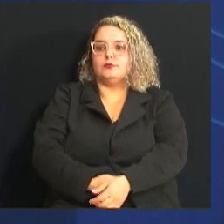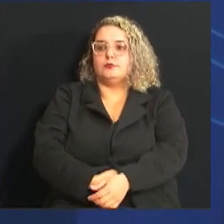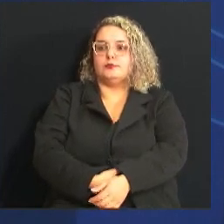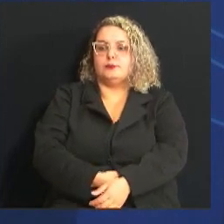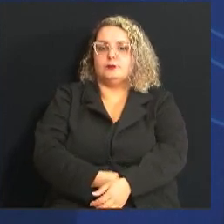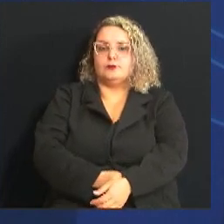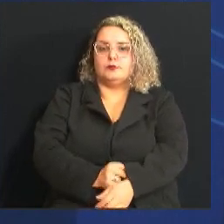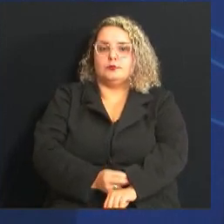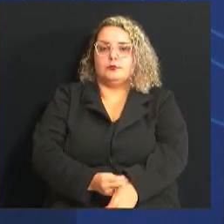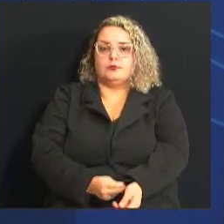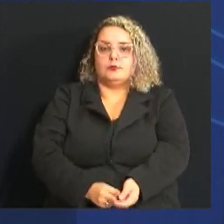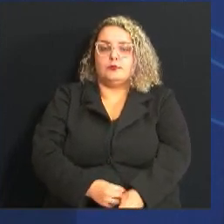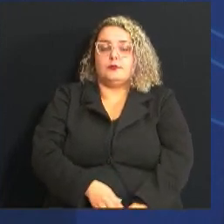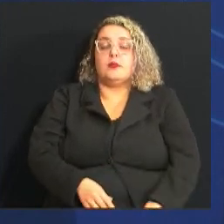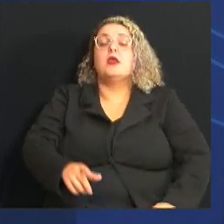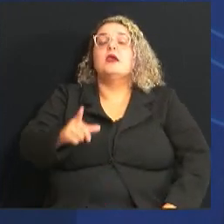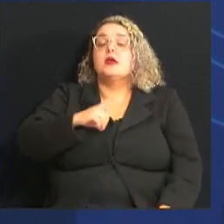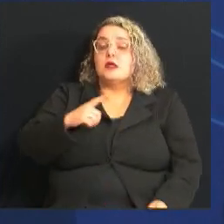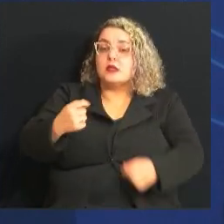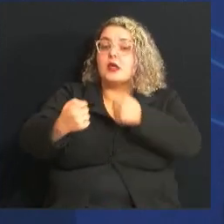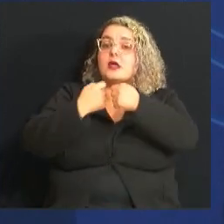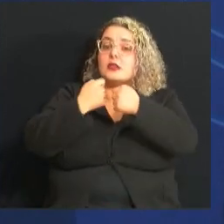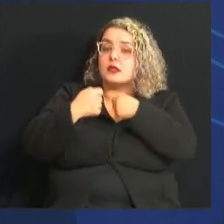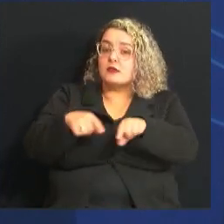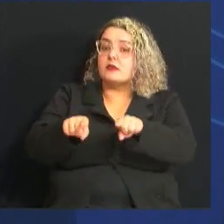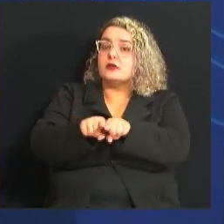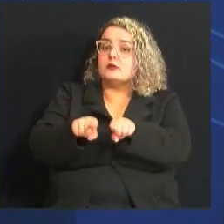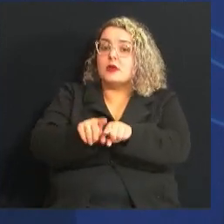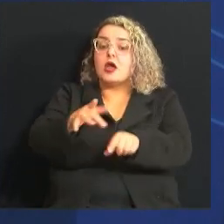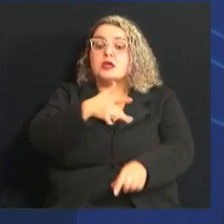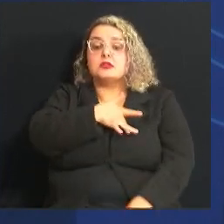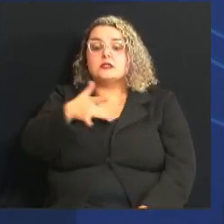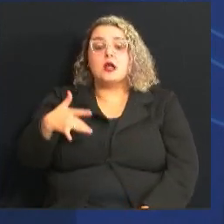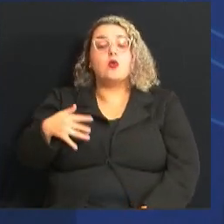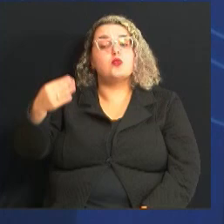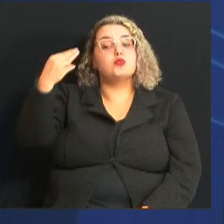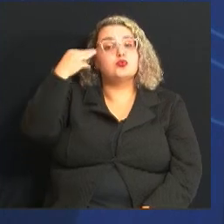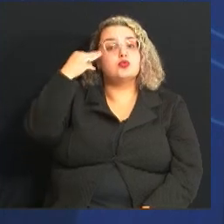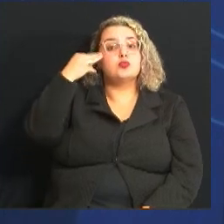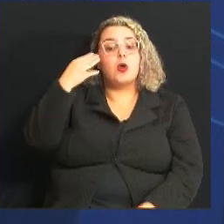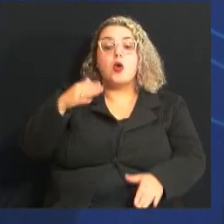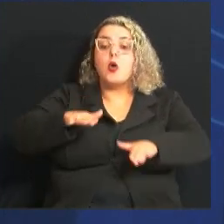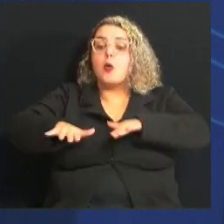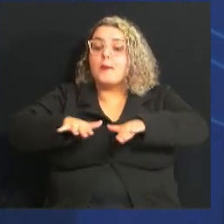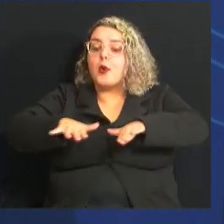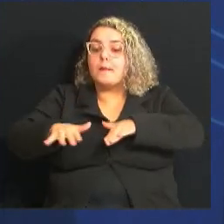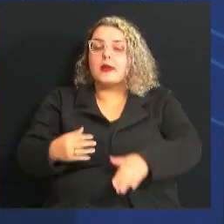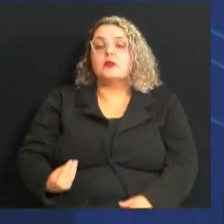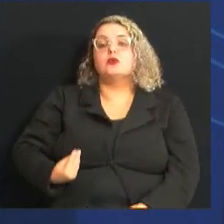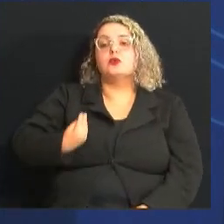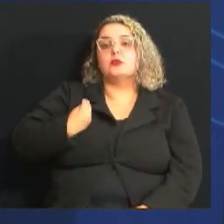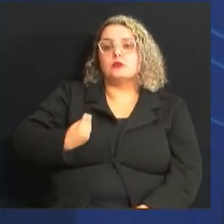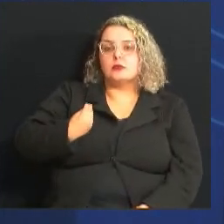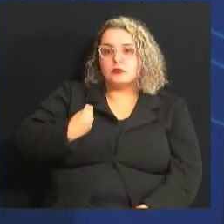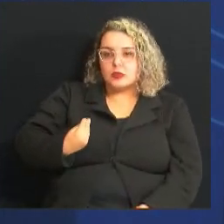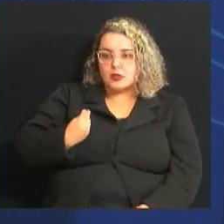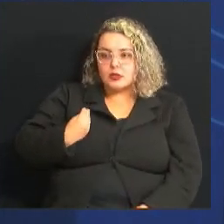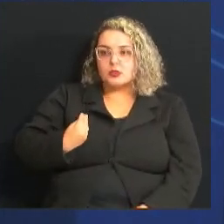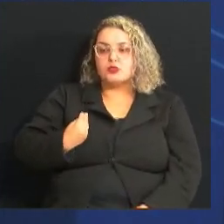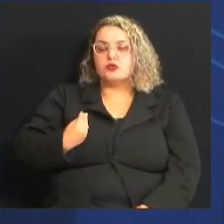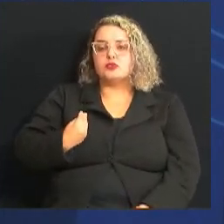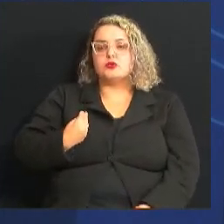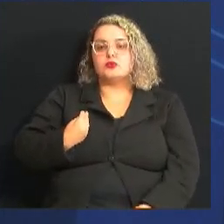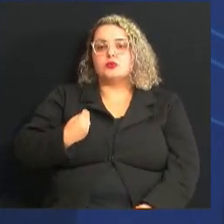E tem entrevista também, viu, sobre saúde mental, sobre o momento que nós estamos vivendo